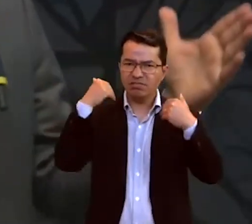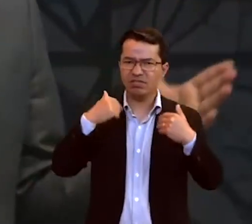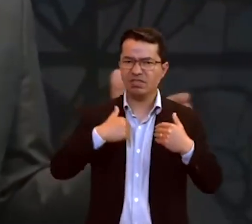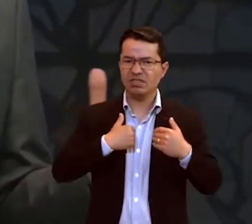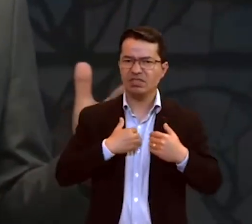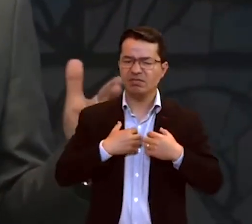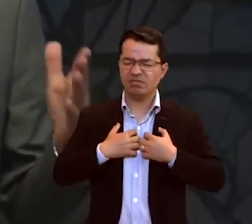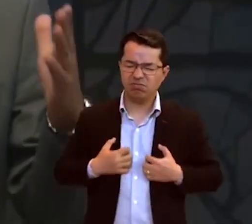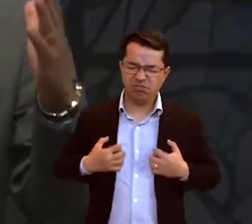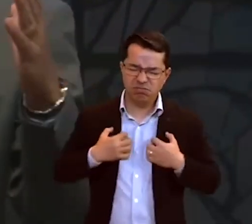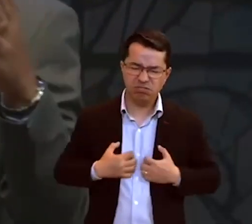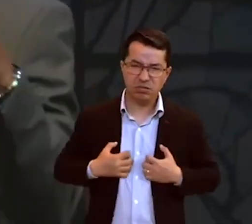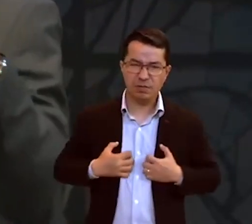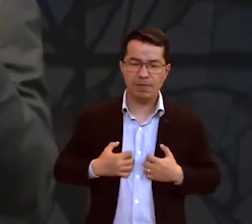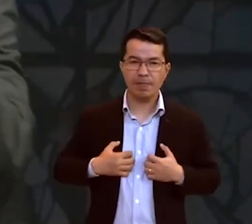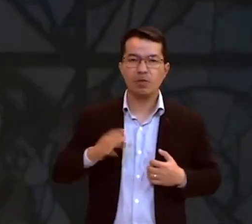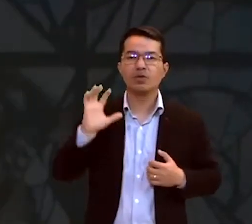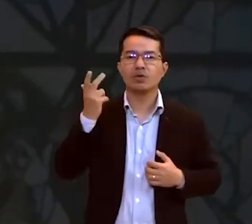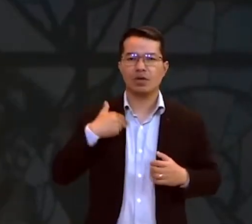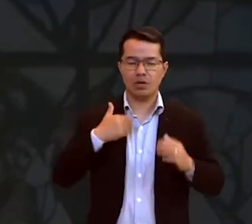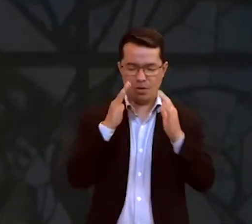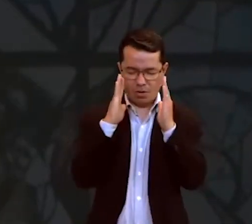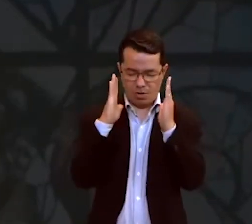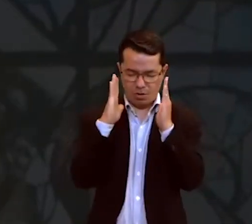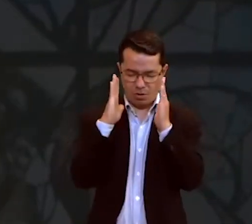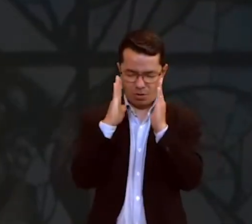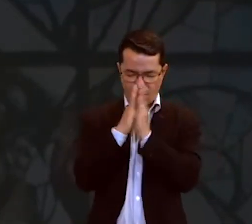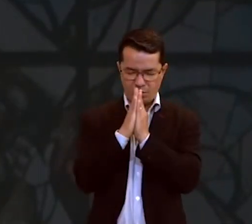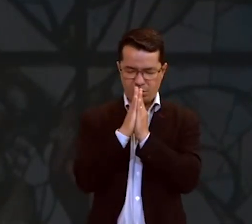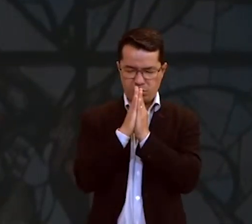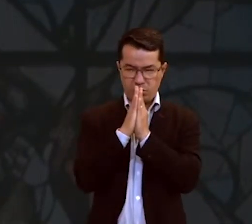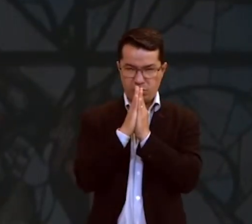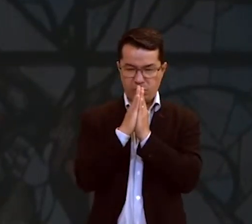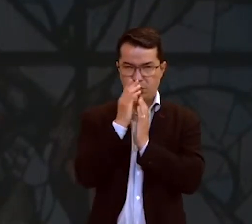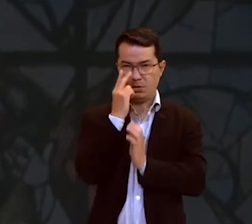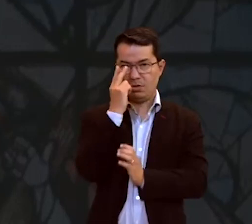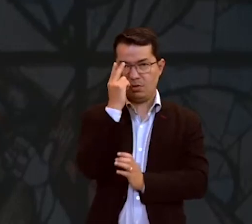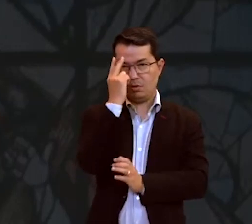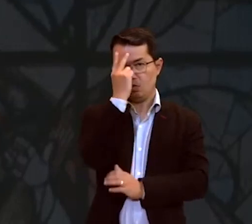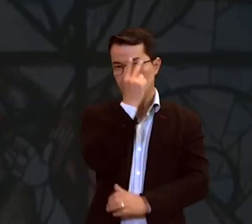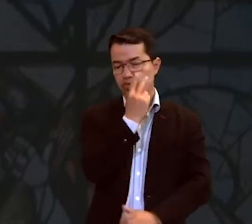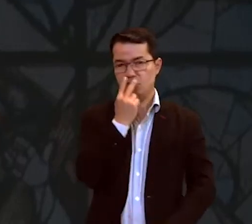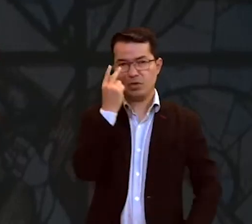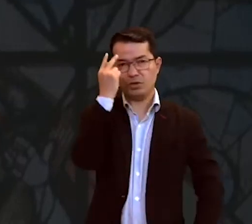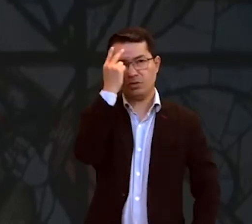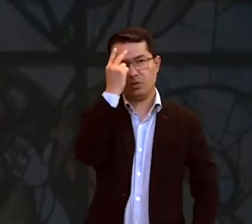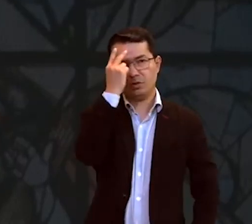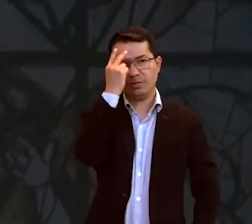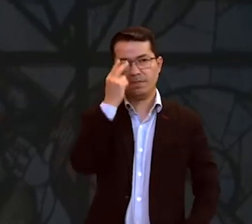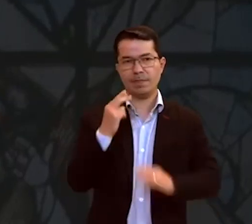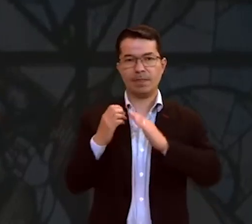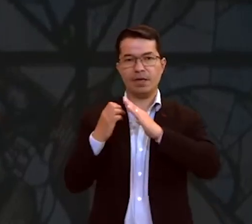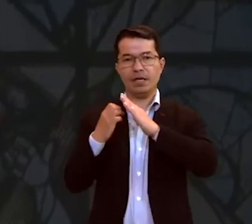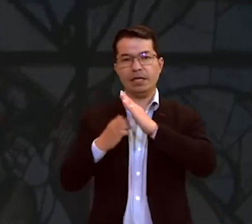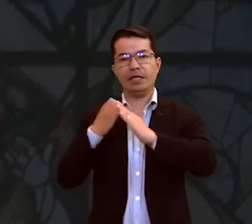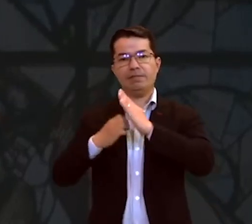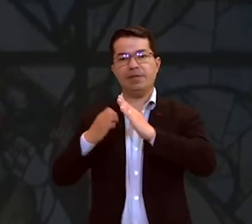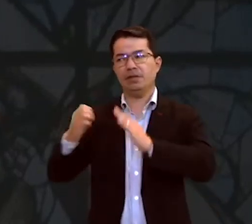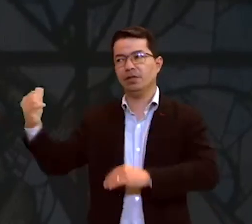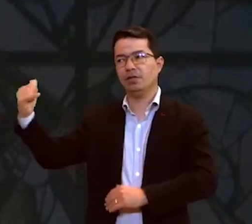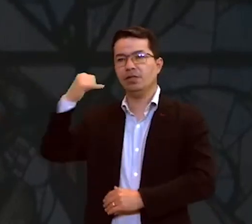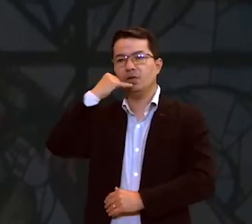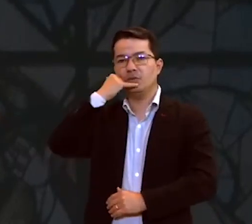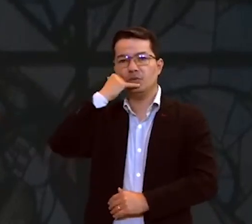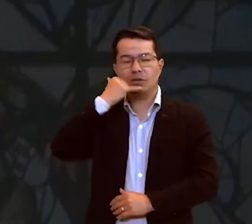Não... Queridos, deu 2 horas, a empresa me liga, pede perdão, fala, está tudo cancelado, não